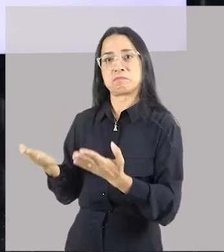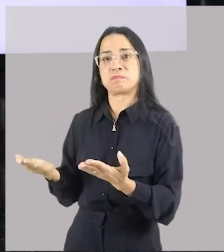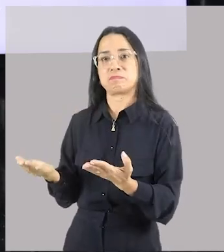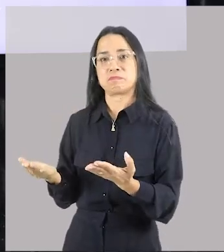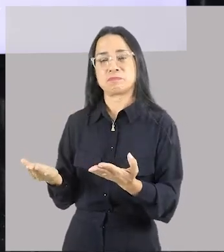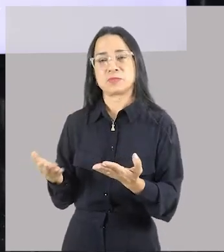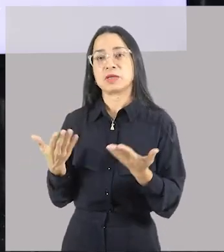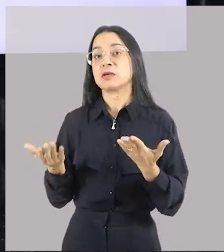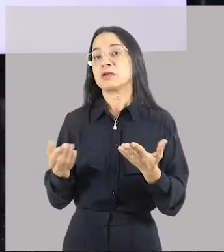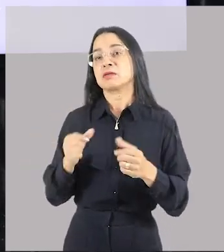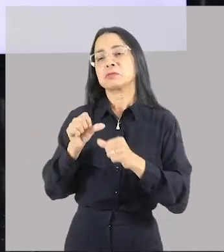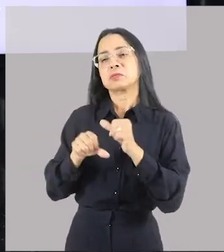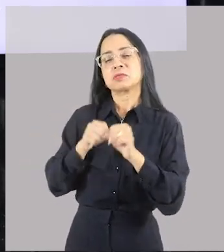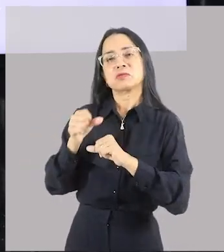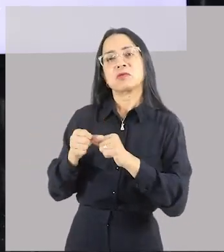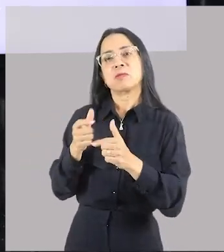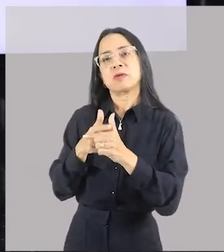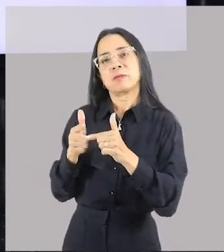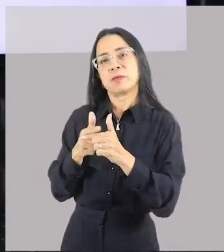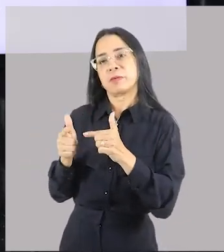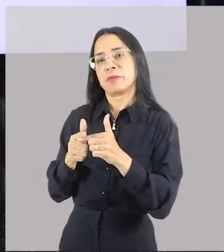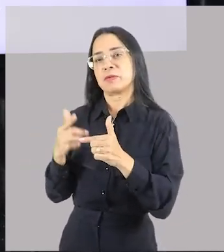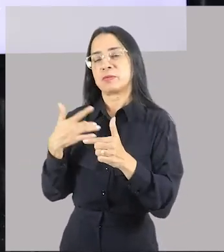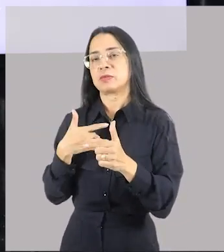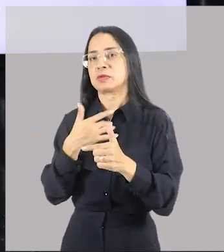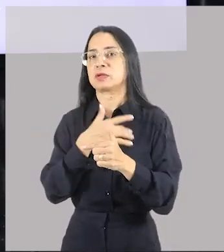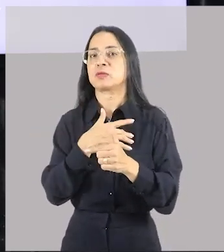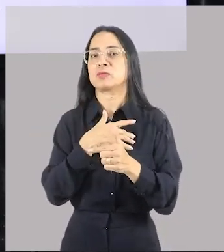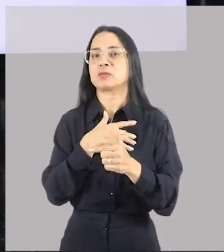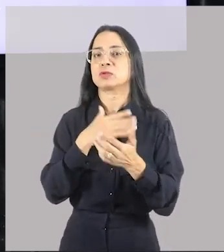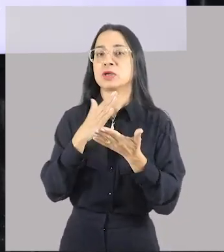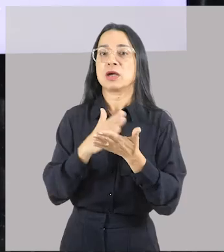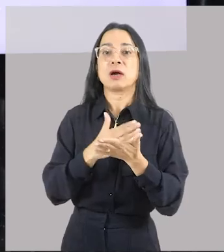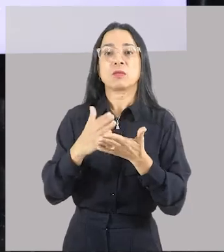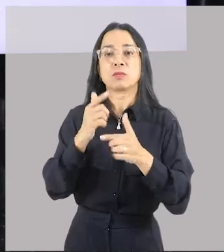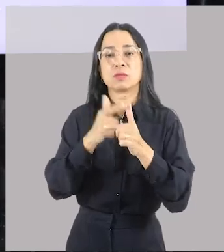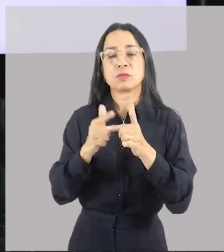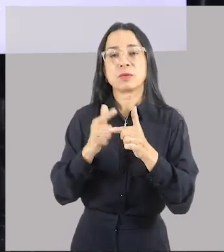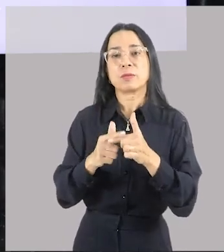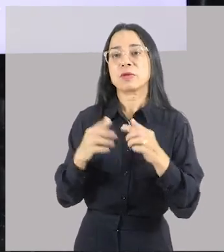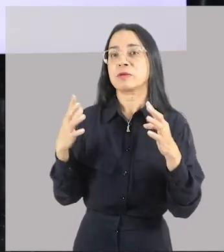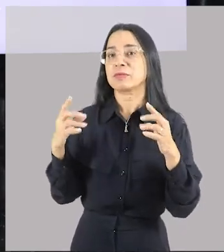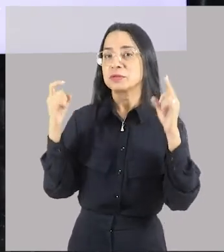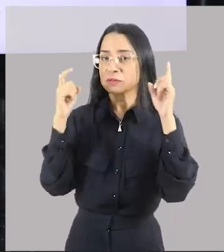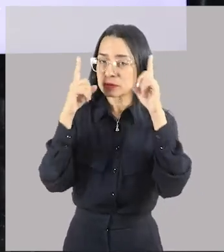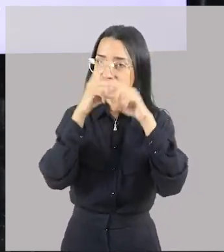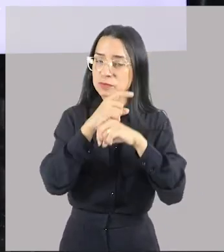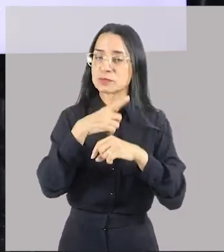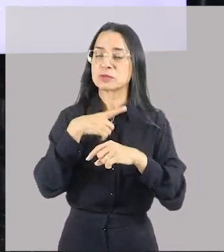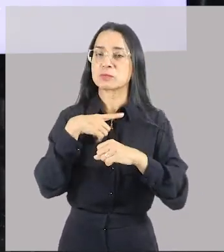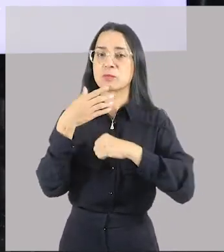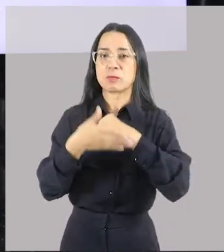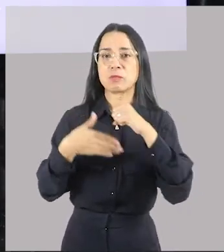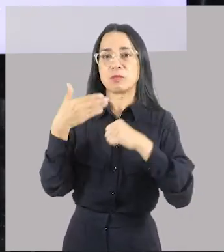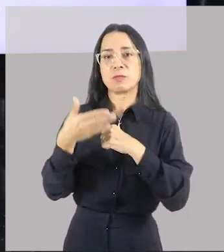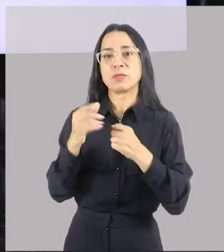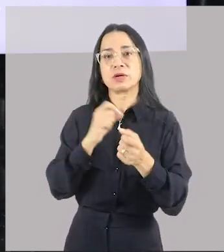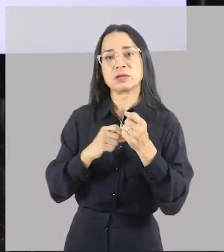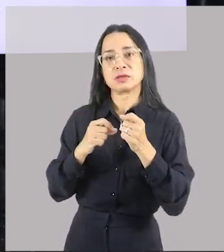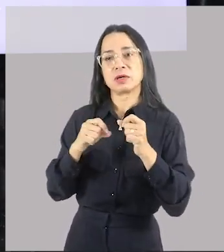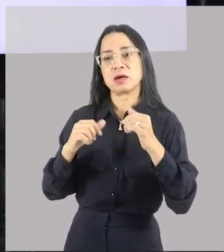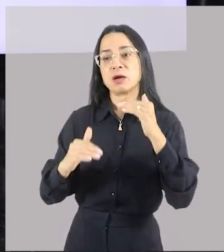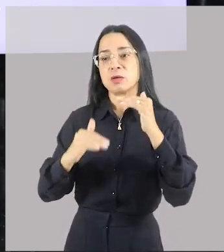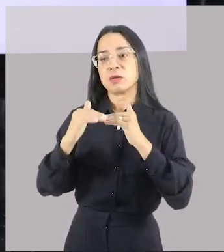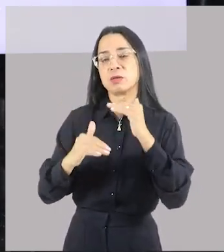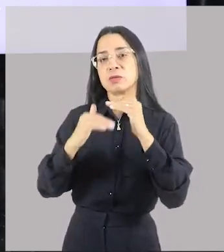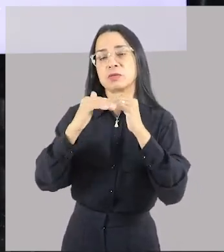gerar doenças, vai gerar uma série de complicações que tem como base a desigualdade social, a concentração de renda.